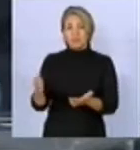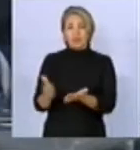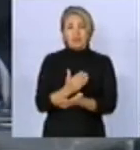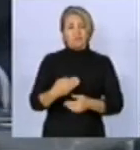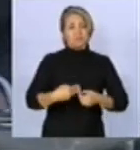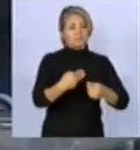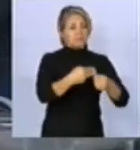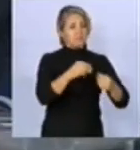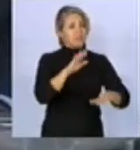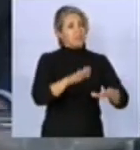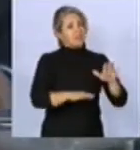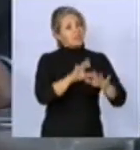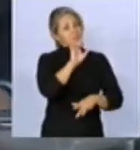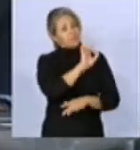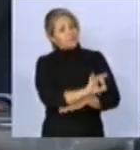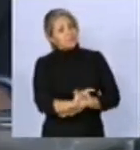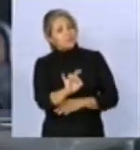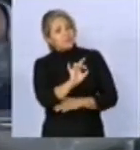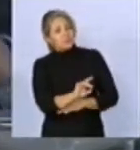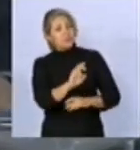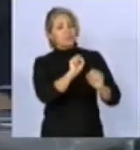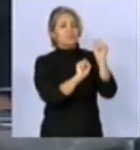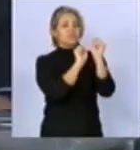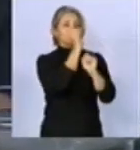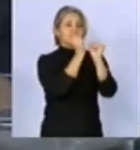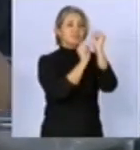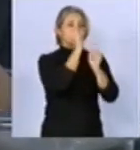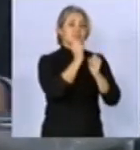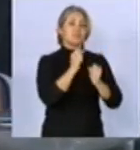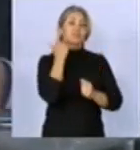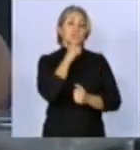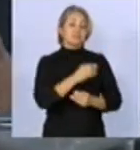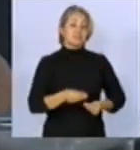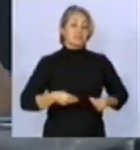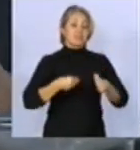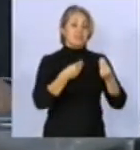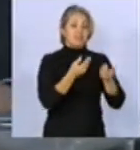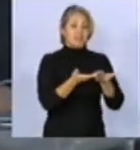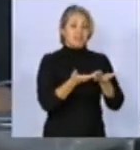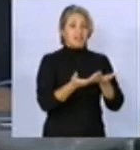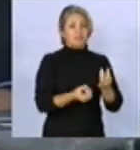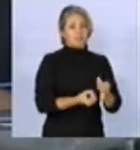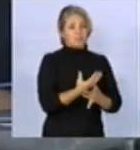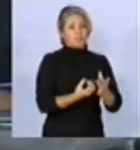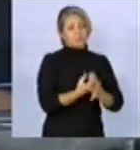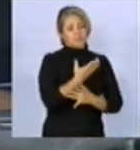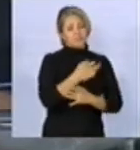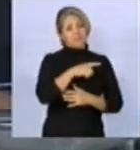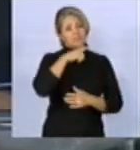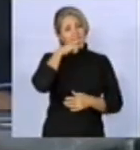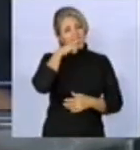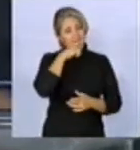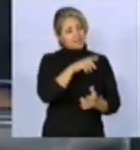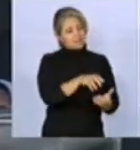que dependem exclusivamente de uma usina para fornecer sua cana que é o pênis produzem